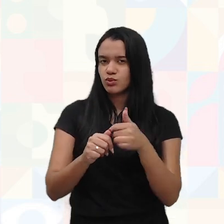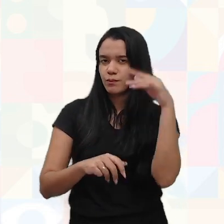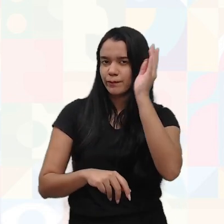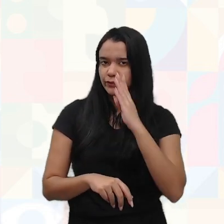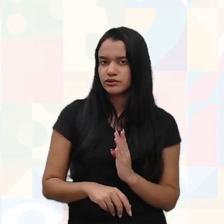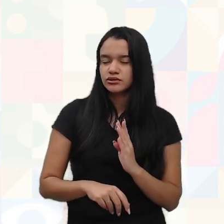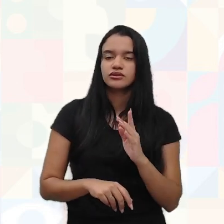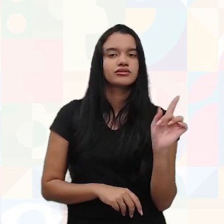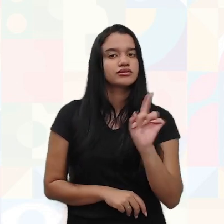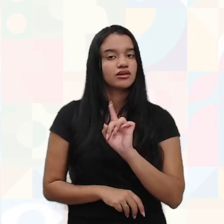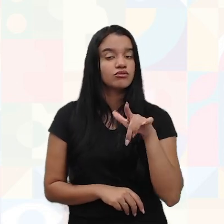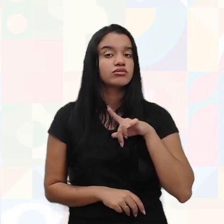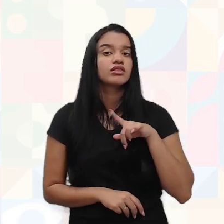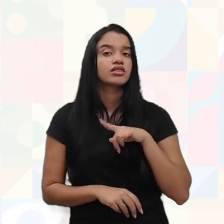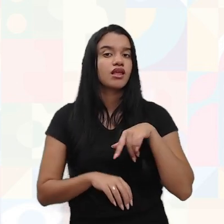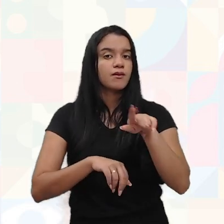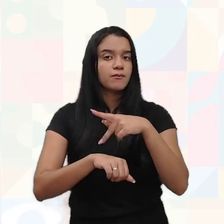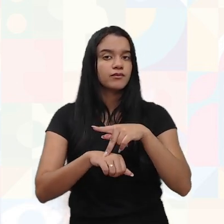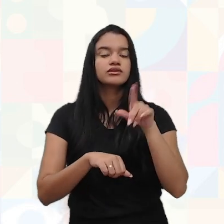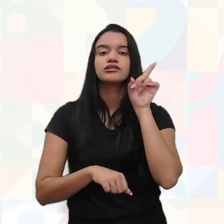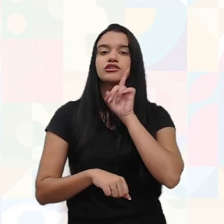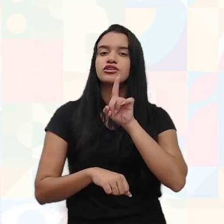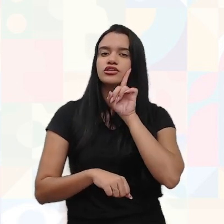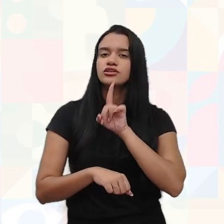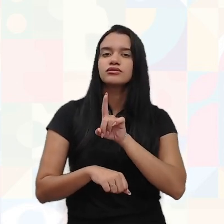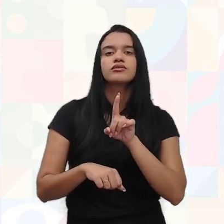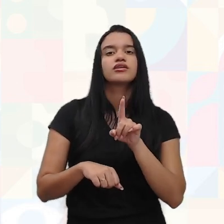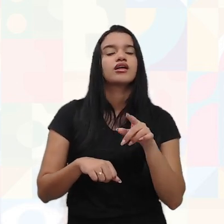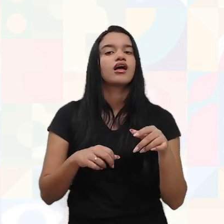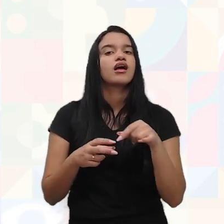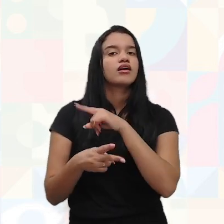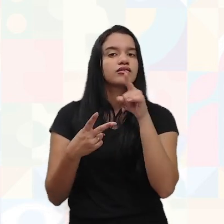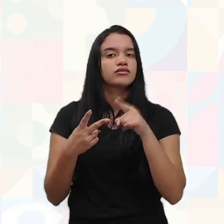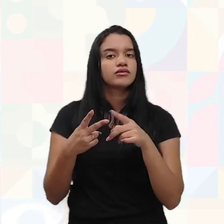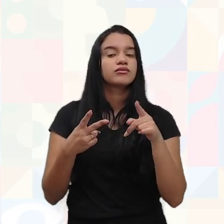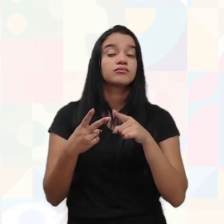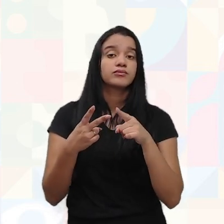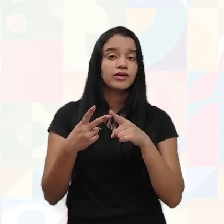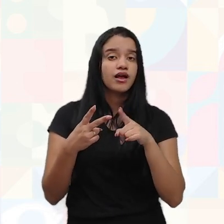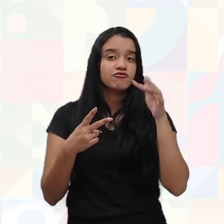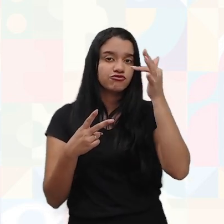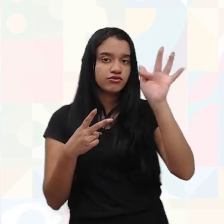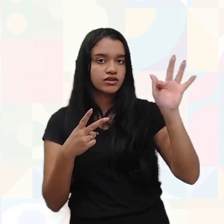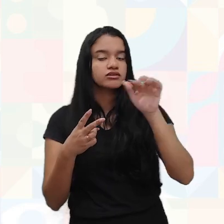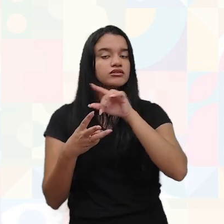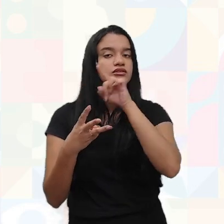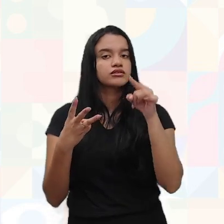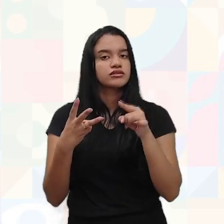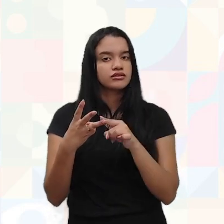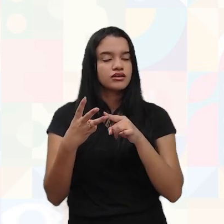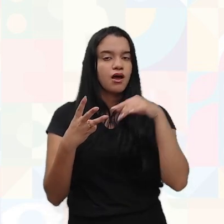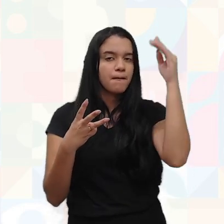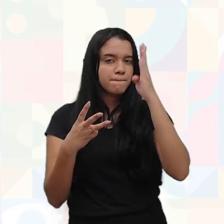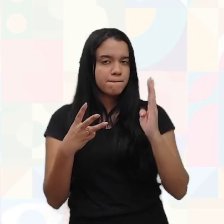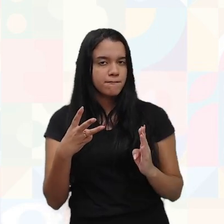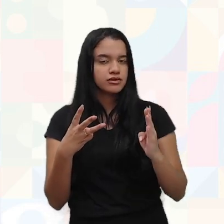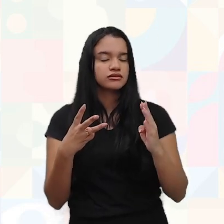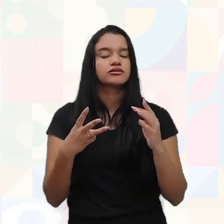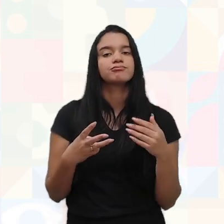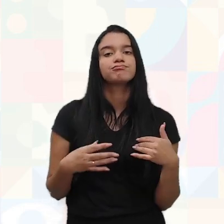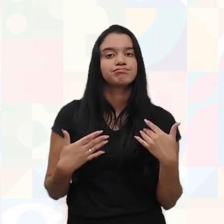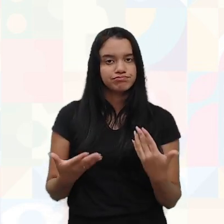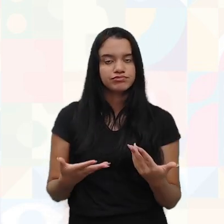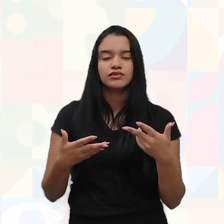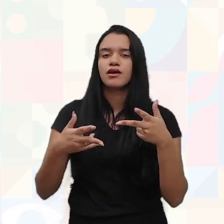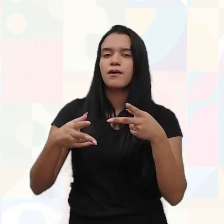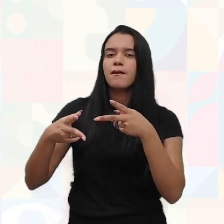gente tem Estados Unidos ali em cima, França à direita e embaixo Brasil. Então o que é que a gente percebe? A gente percebe que do ponto de vista